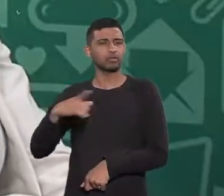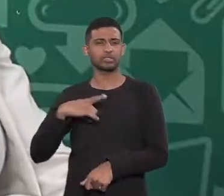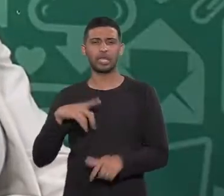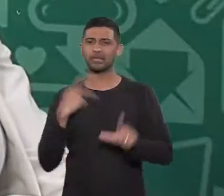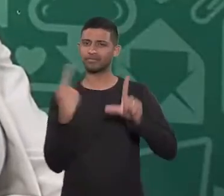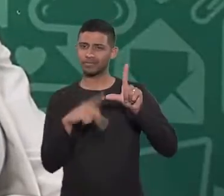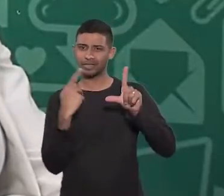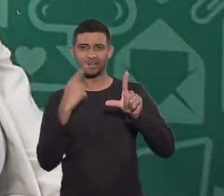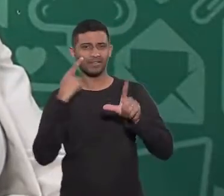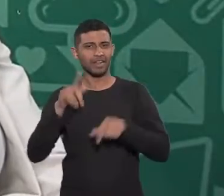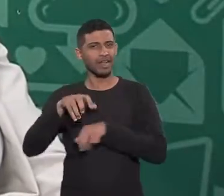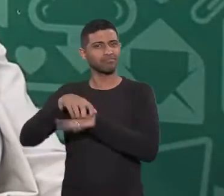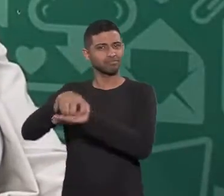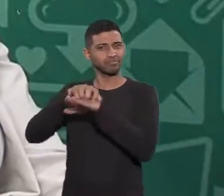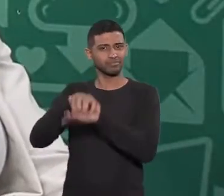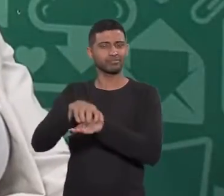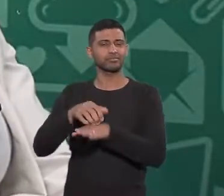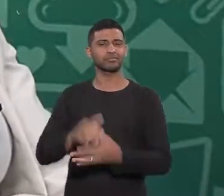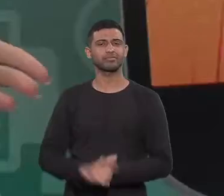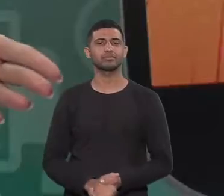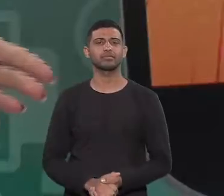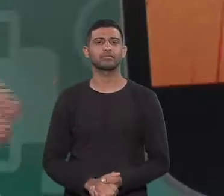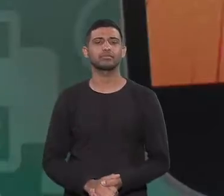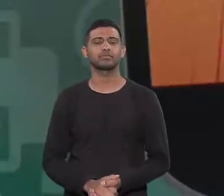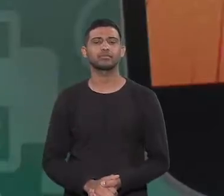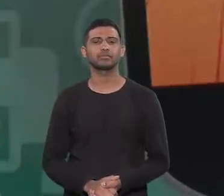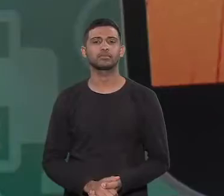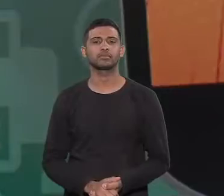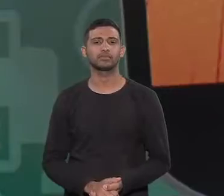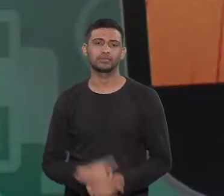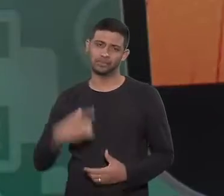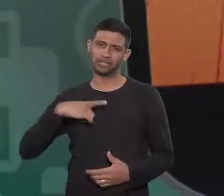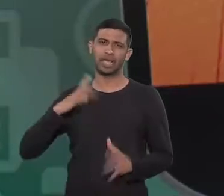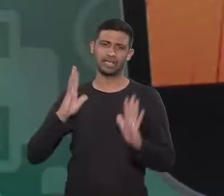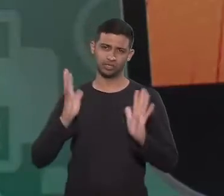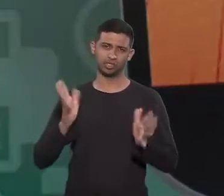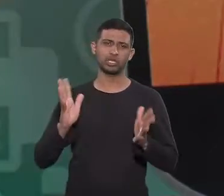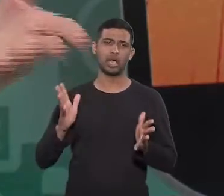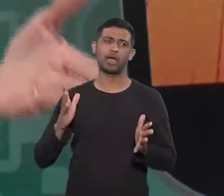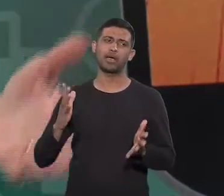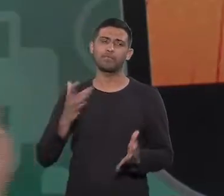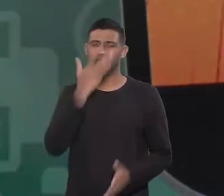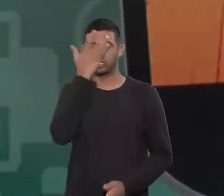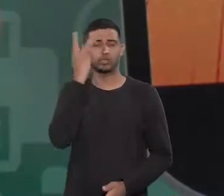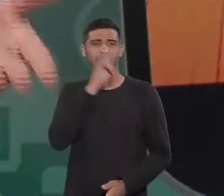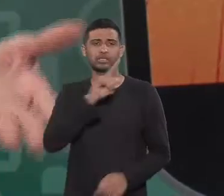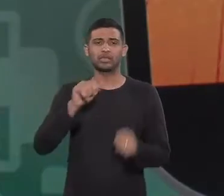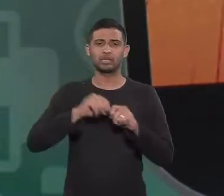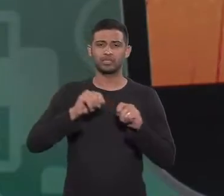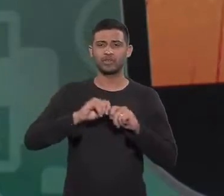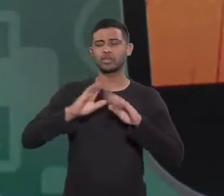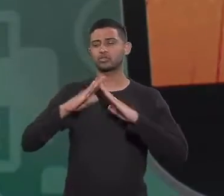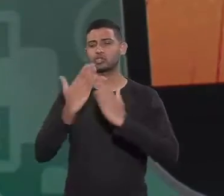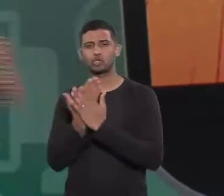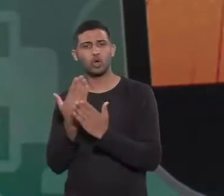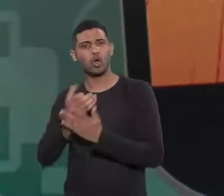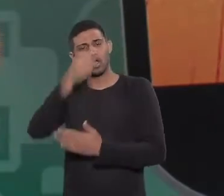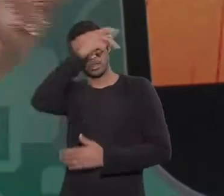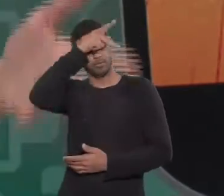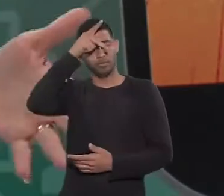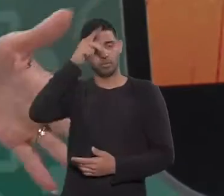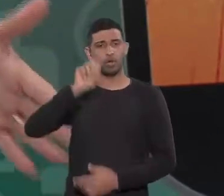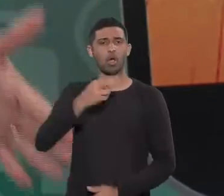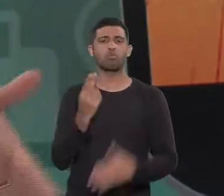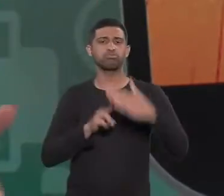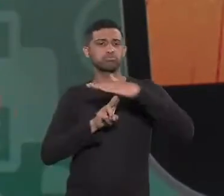é liberando passe livre nos transportes públicos, né, como já tem as pessoas que fazem, por exemplo, as escolas